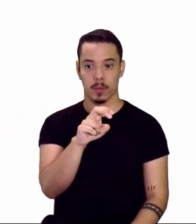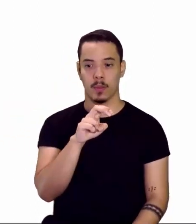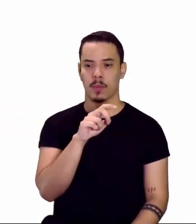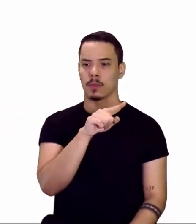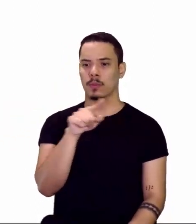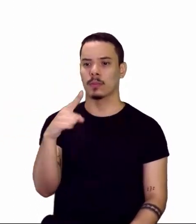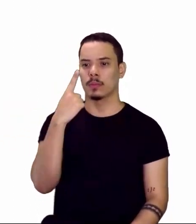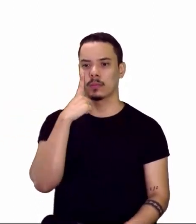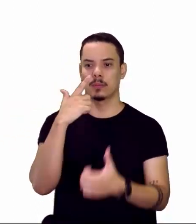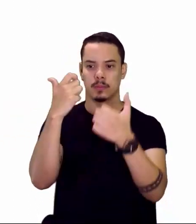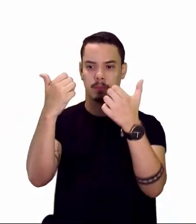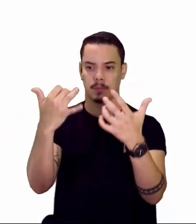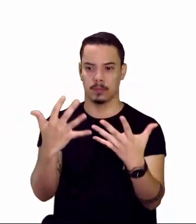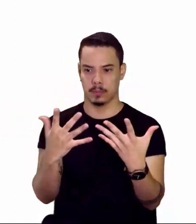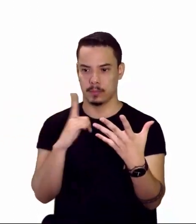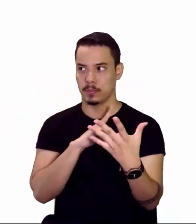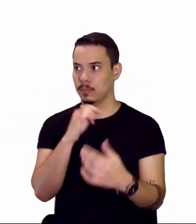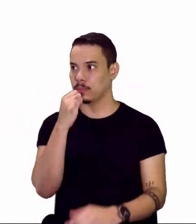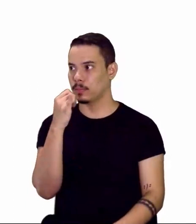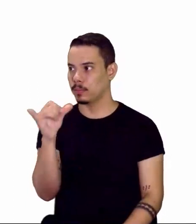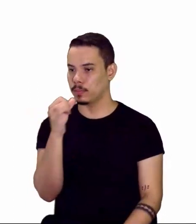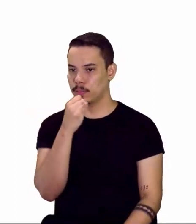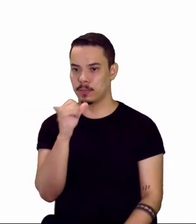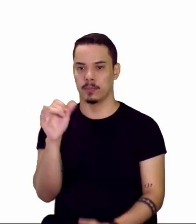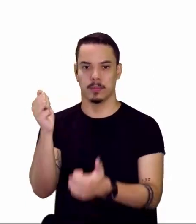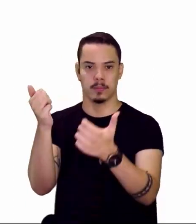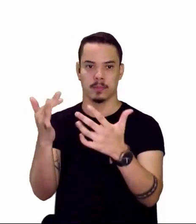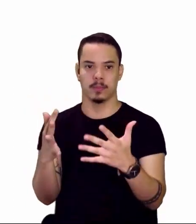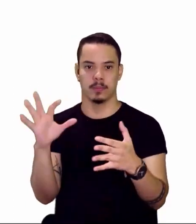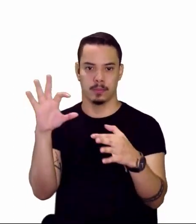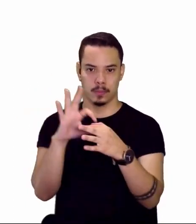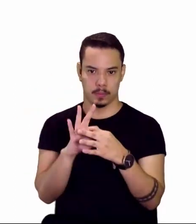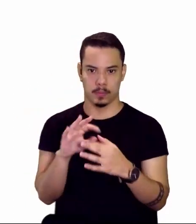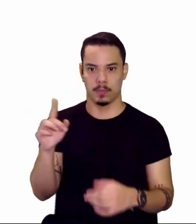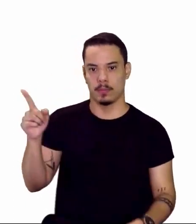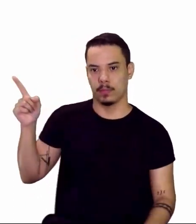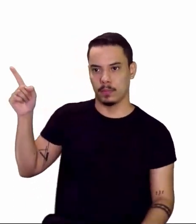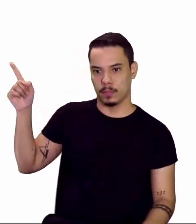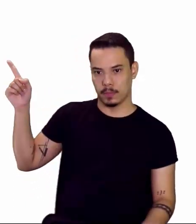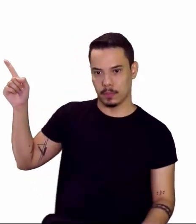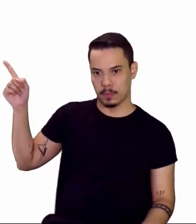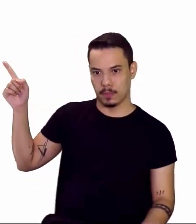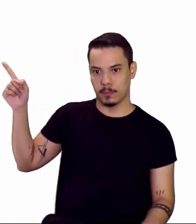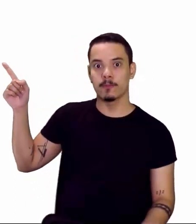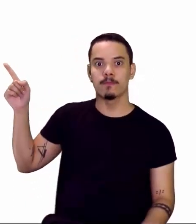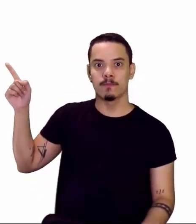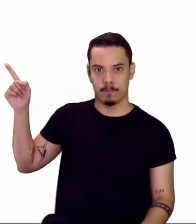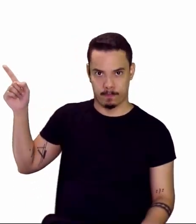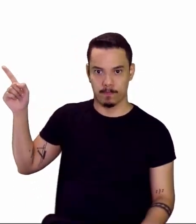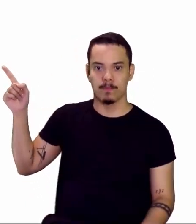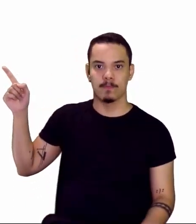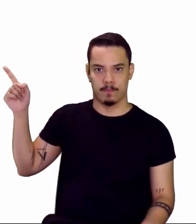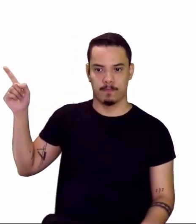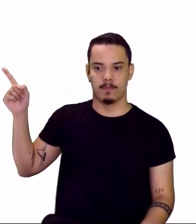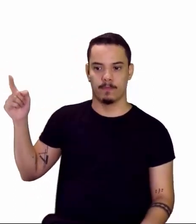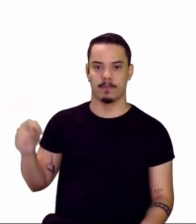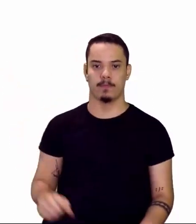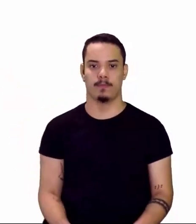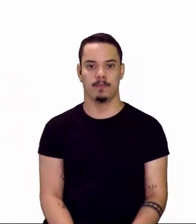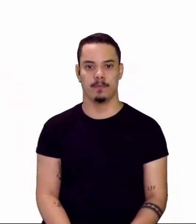esse par de elétrons é chamado de ligação coordenada antiga, coordenada